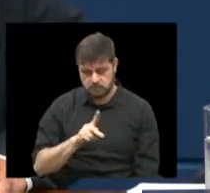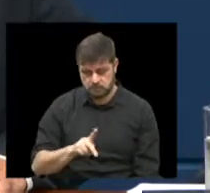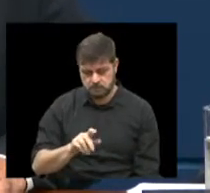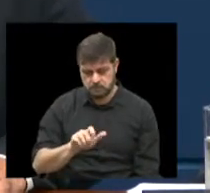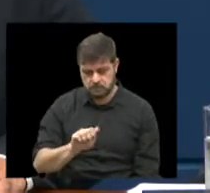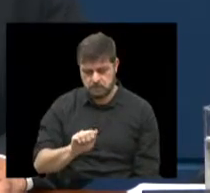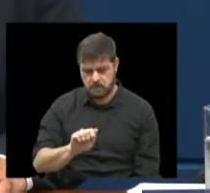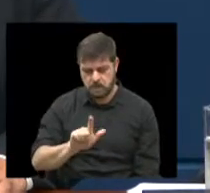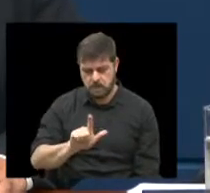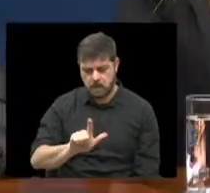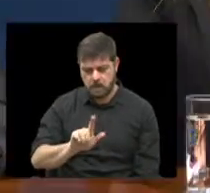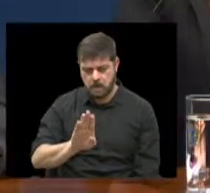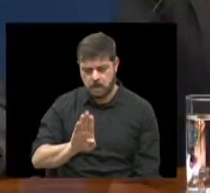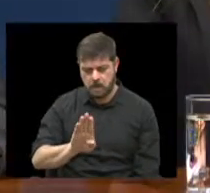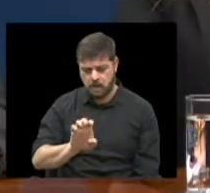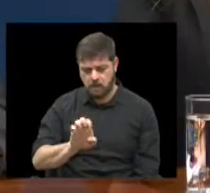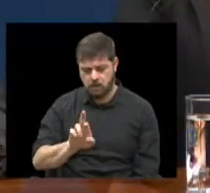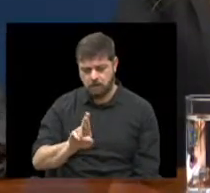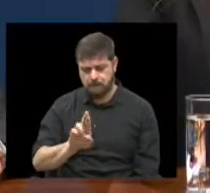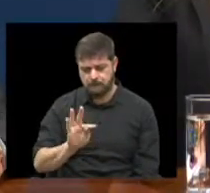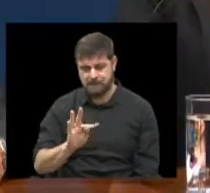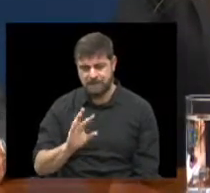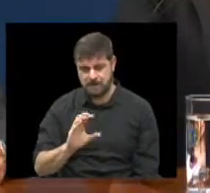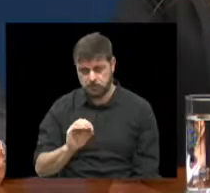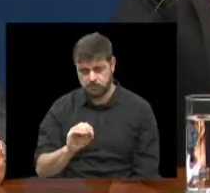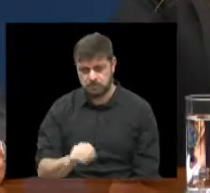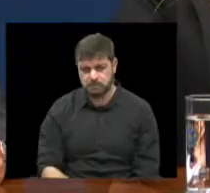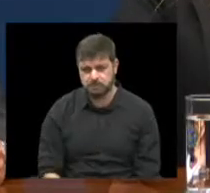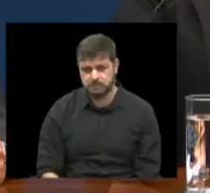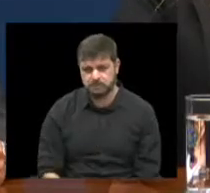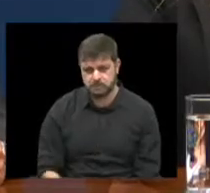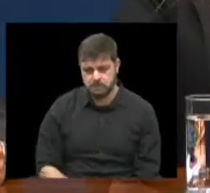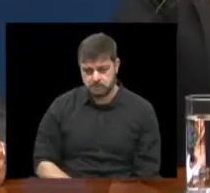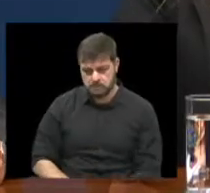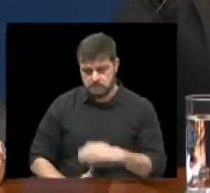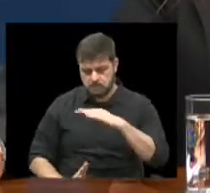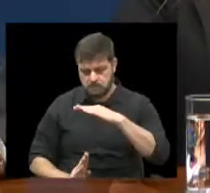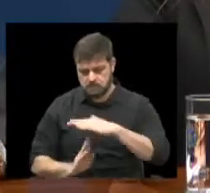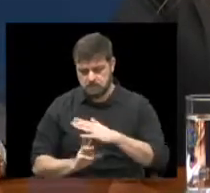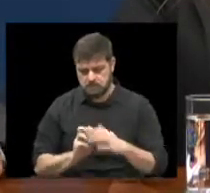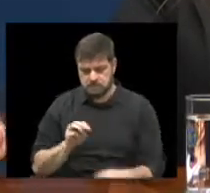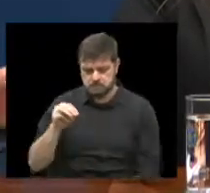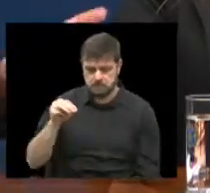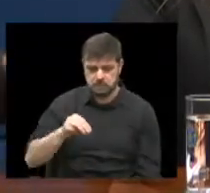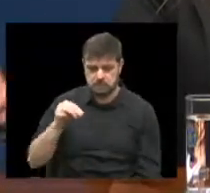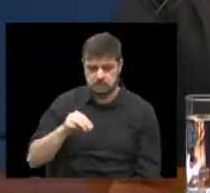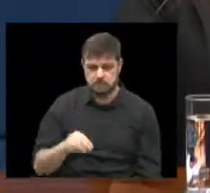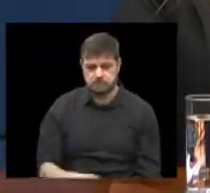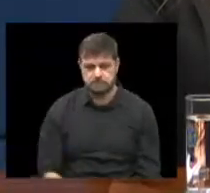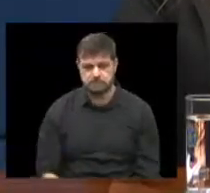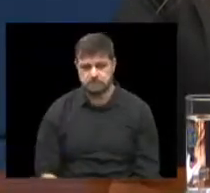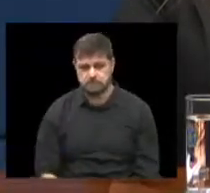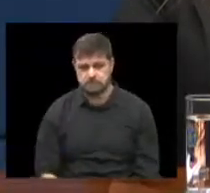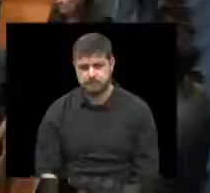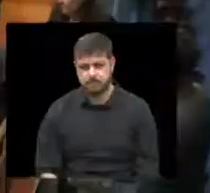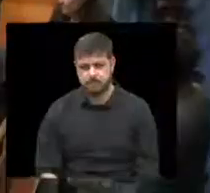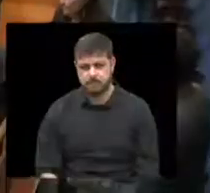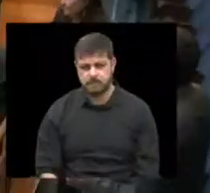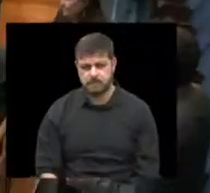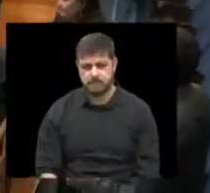Alberto. Professor Alberto, Vossa Excelência tem até 5 minutos, por gentileza. Então ele acabou.